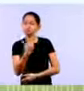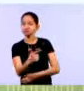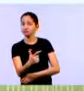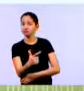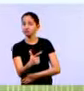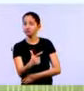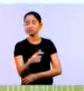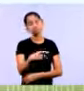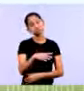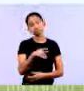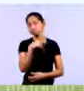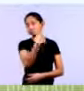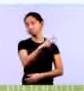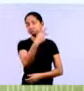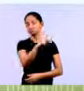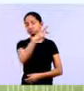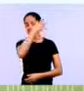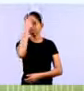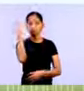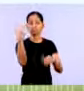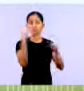do sujeito, não depende de uma